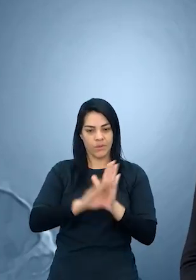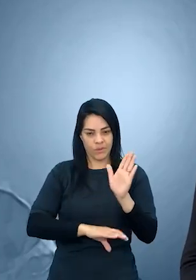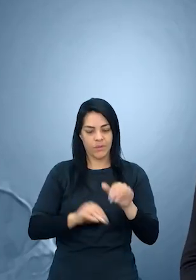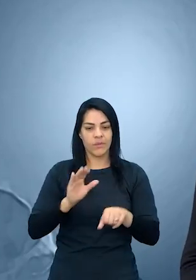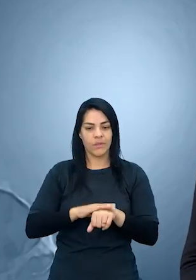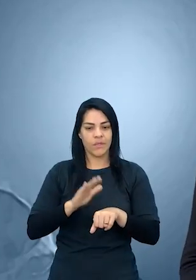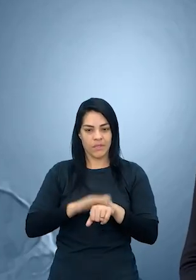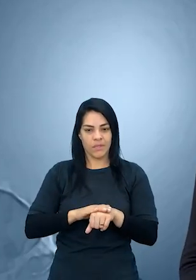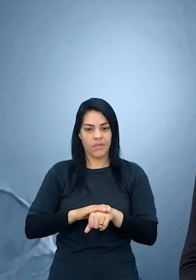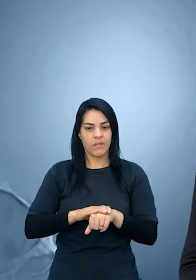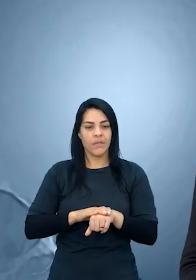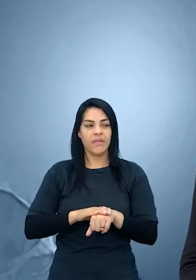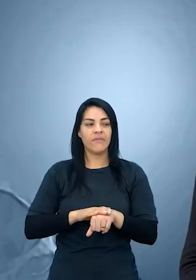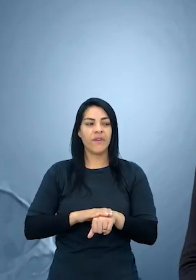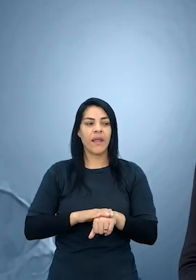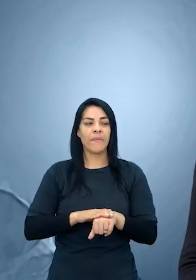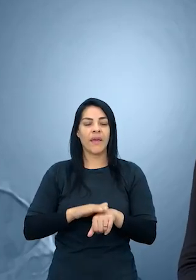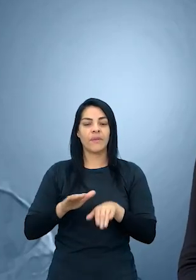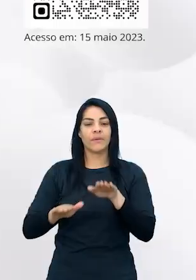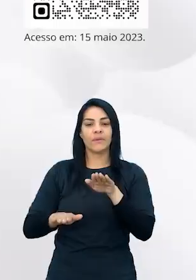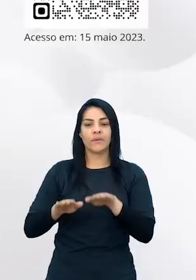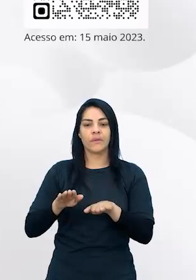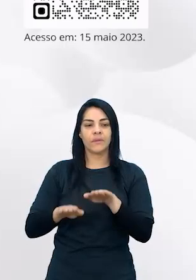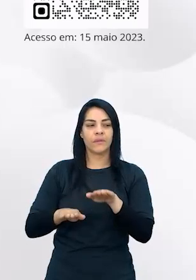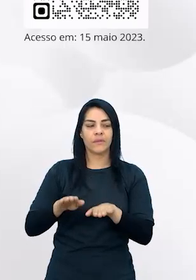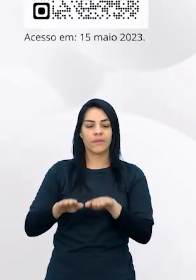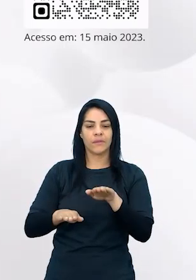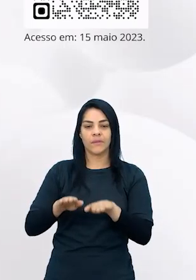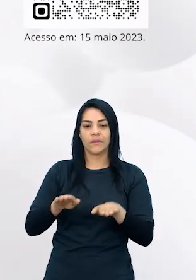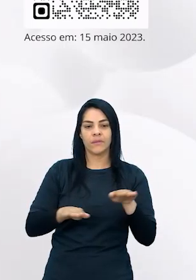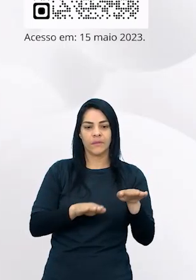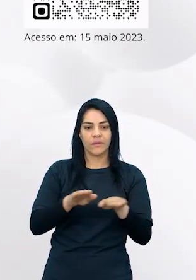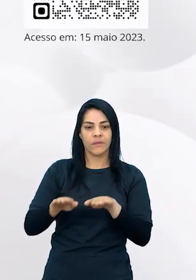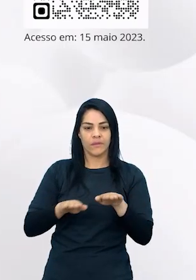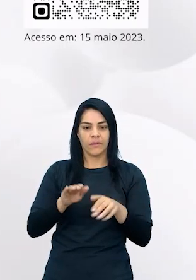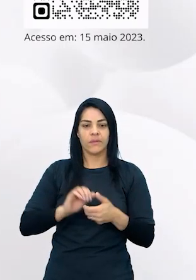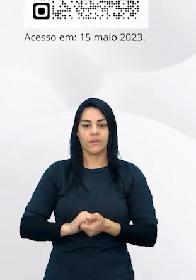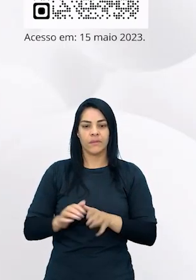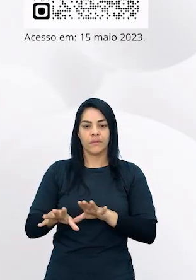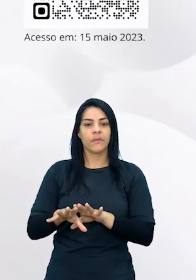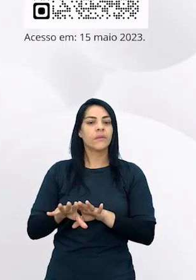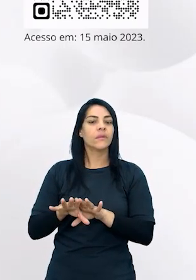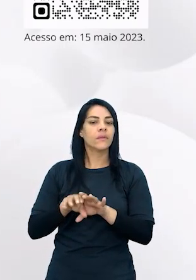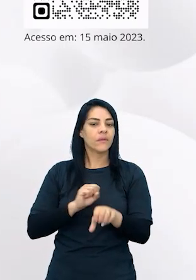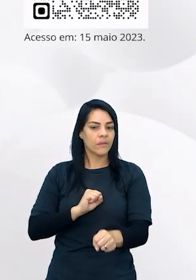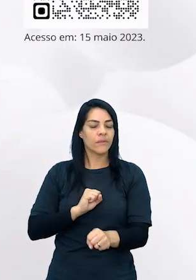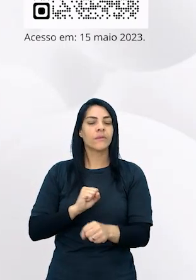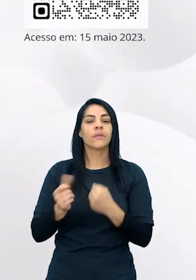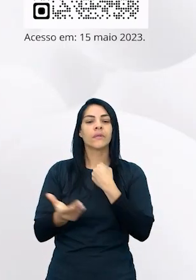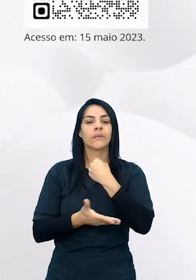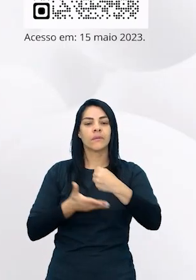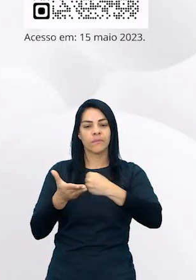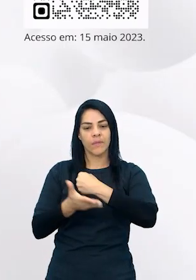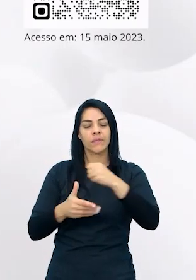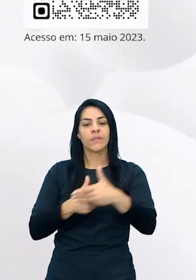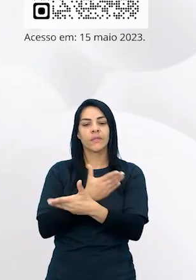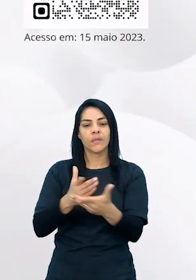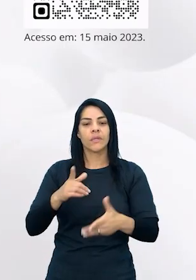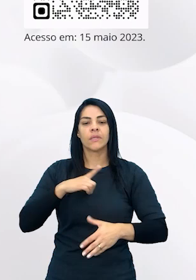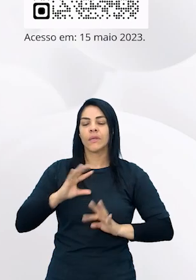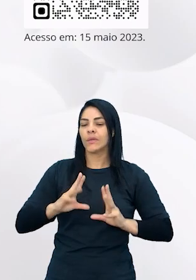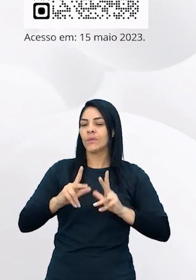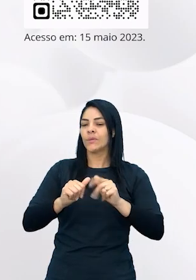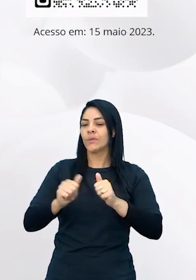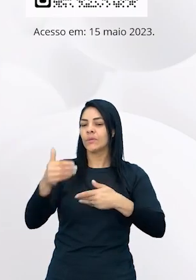nivelamento, né? E os cursos do currículo de formação básica, é isso mesmo que eu já tinha falado. Então a gente tem aí todos os